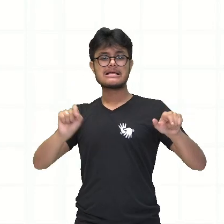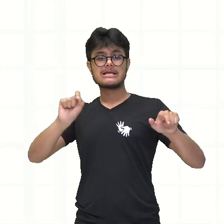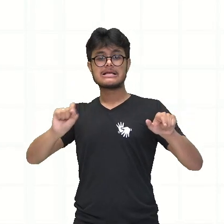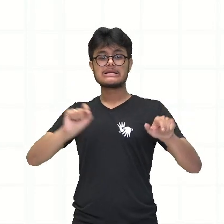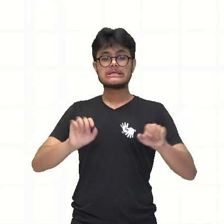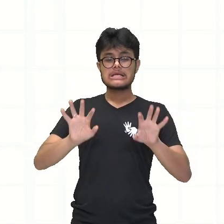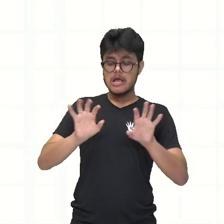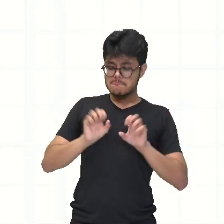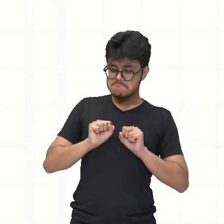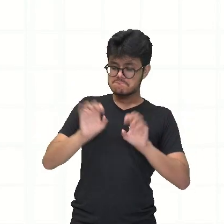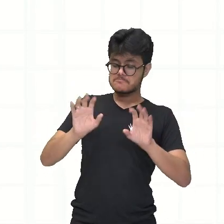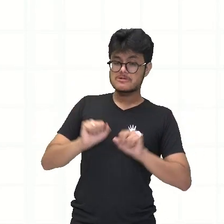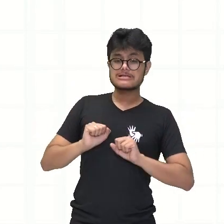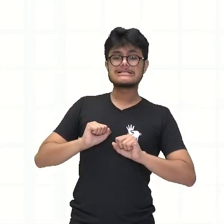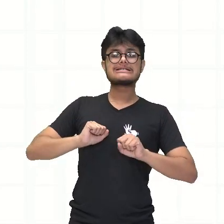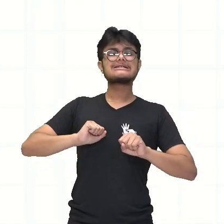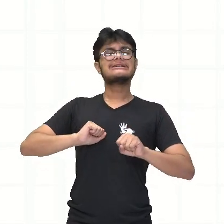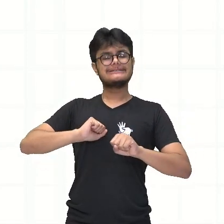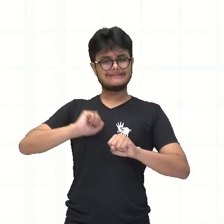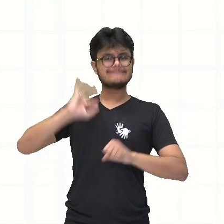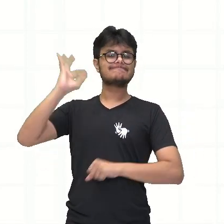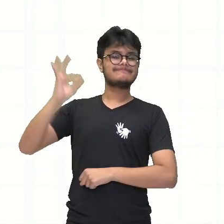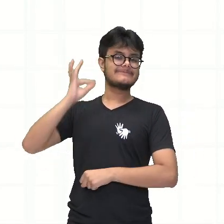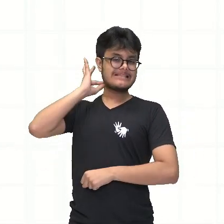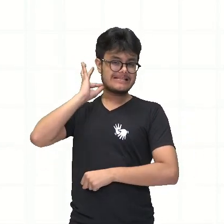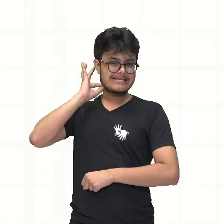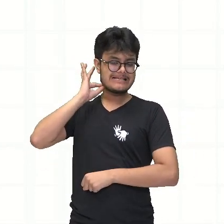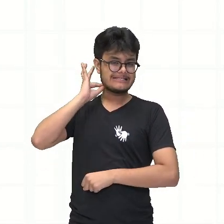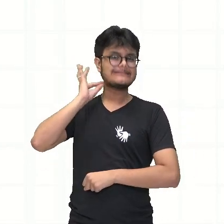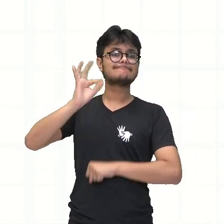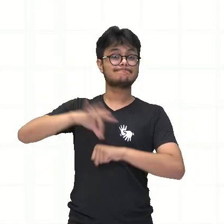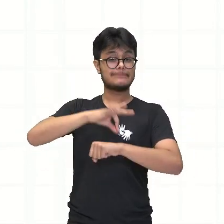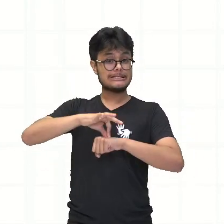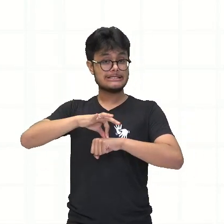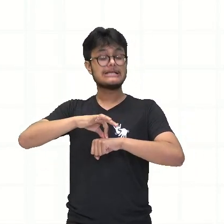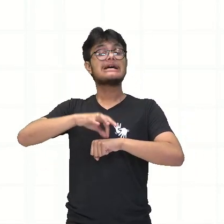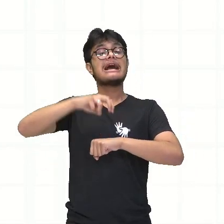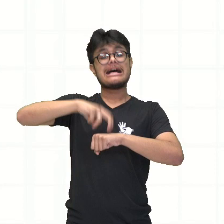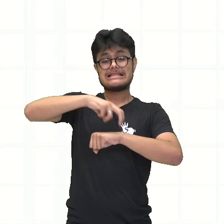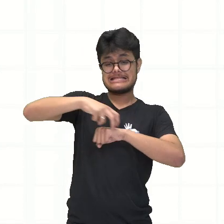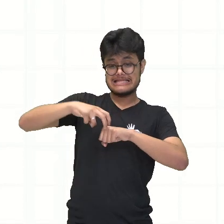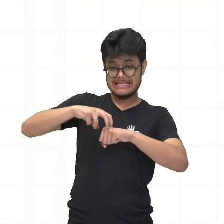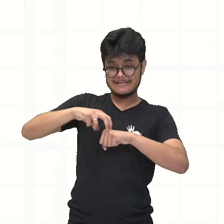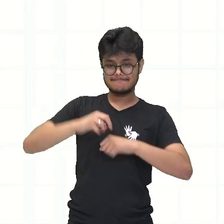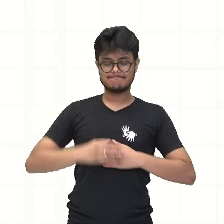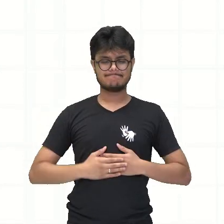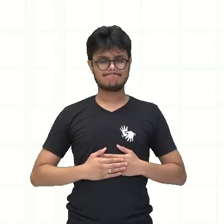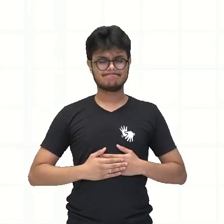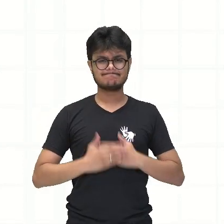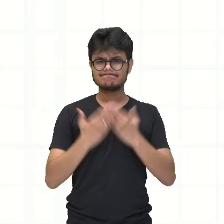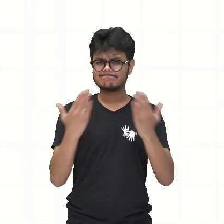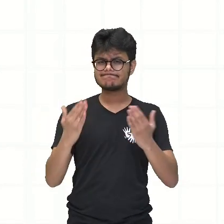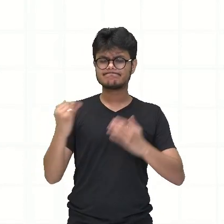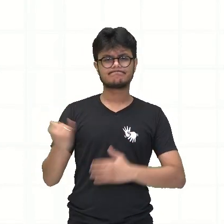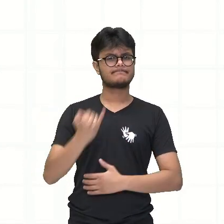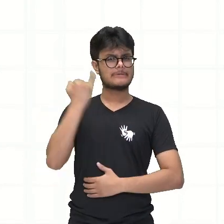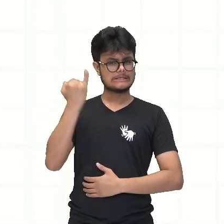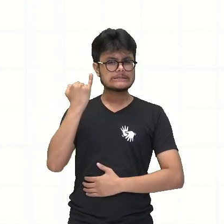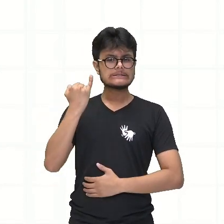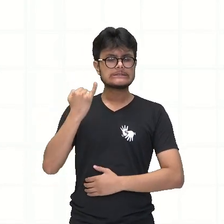países estão em risco de contrair a dengue. Né? Então, aqui a gente enfatiza um pouquinho sobre a